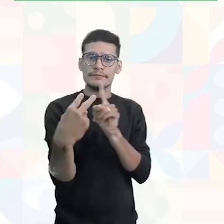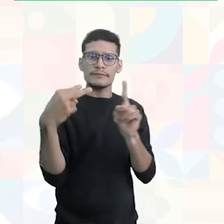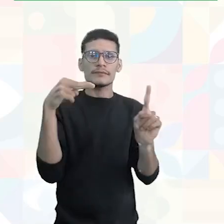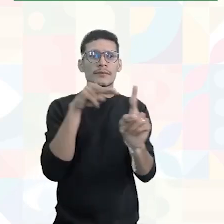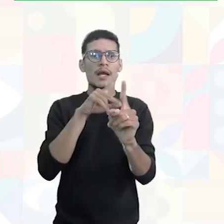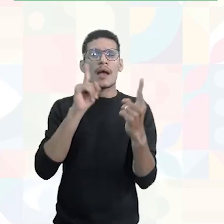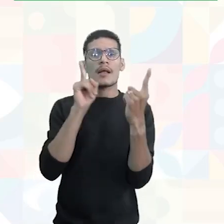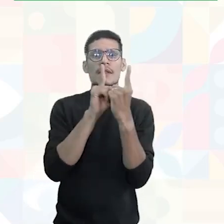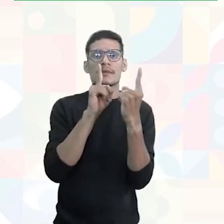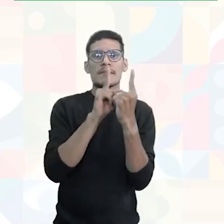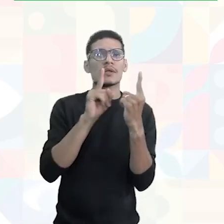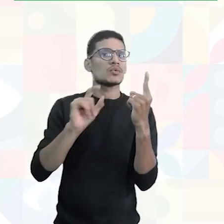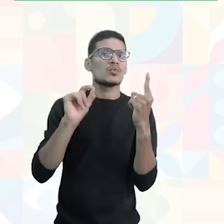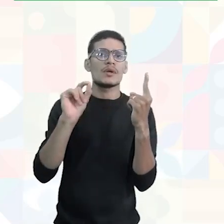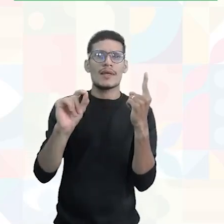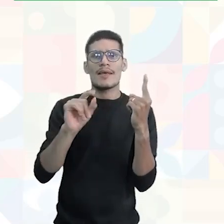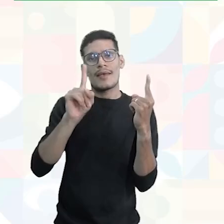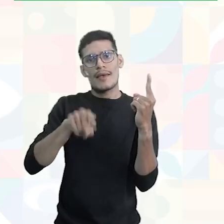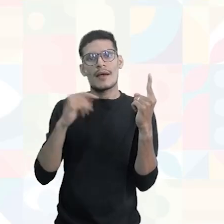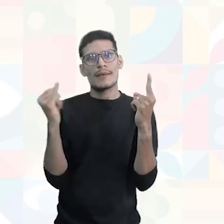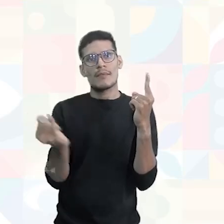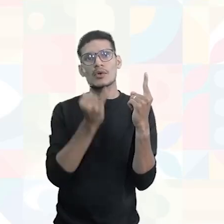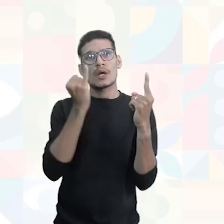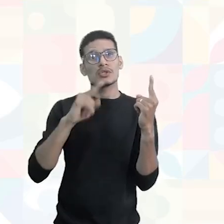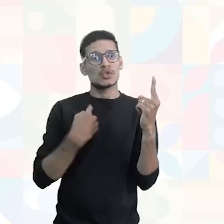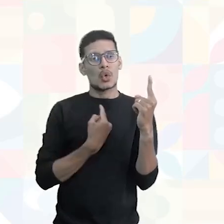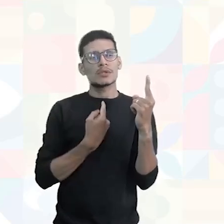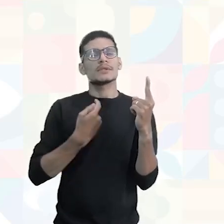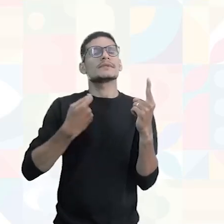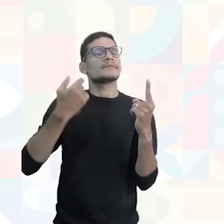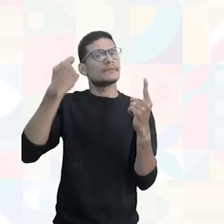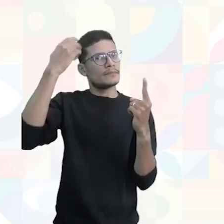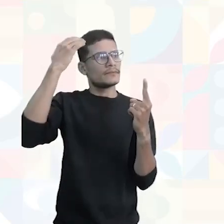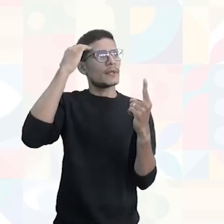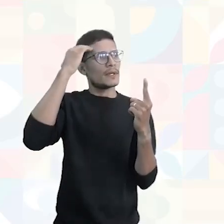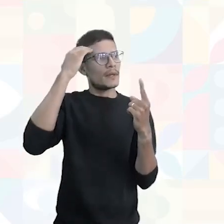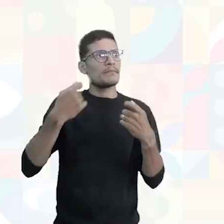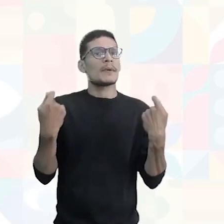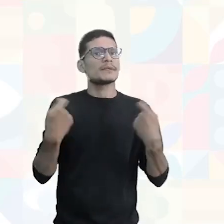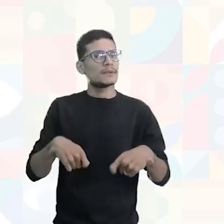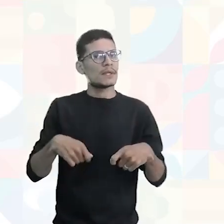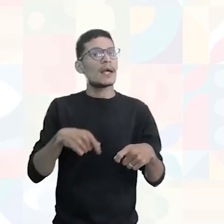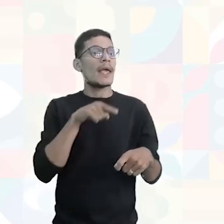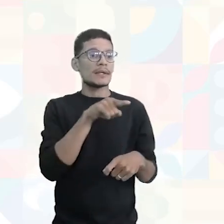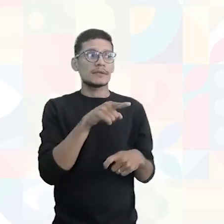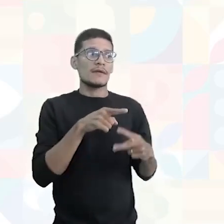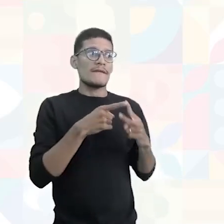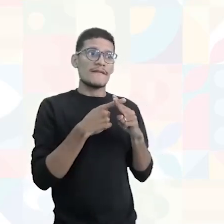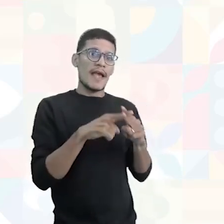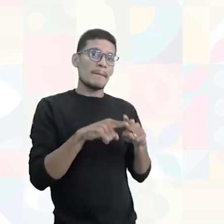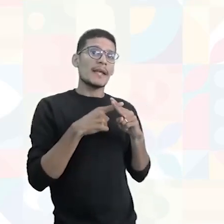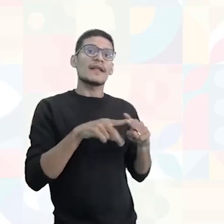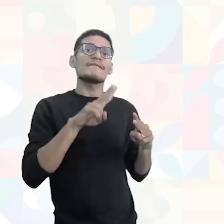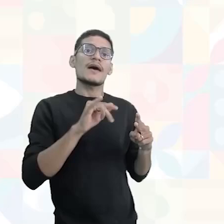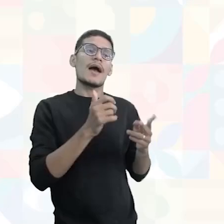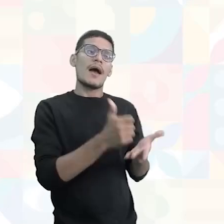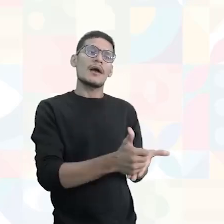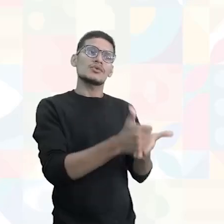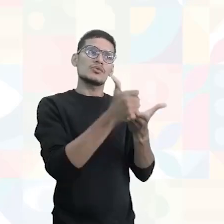do atendimento, que é muito importante que a gente entenda que essas ferramentas elas nos ajudam